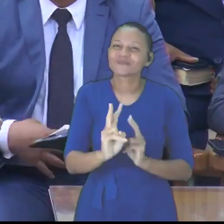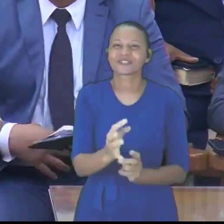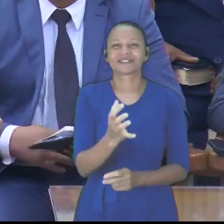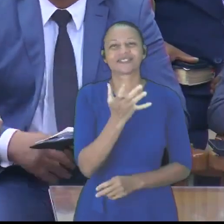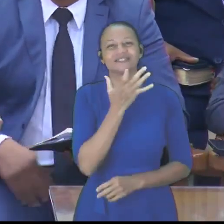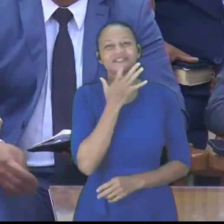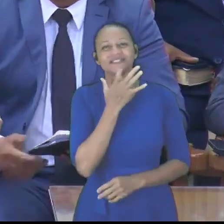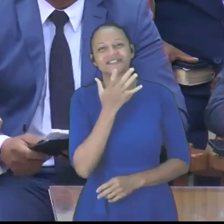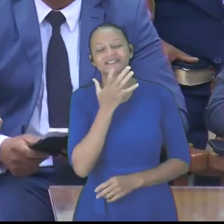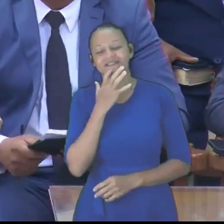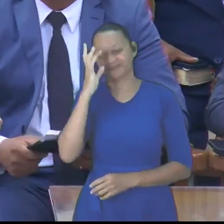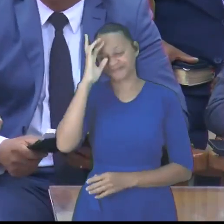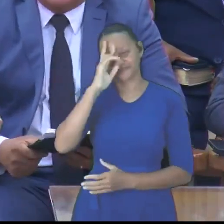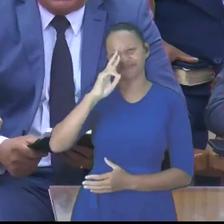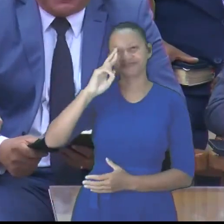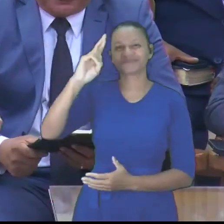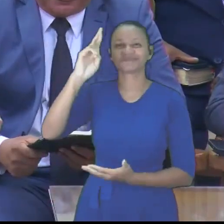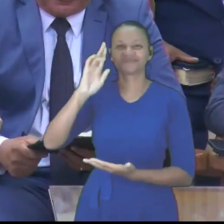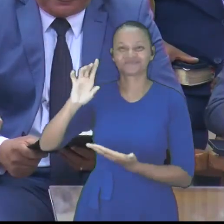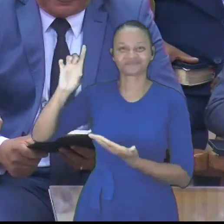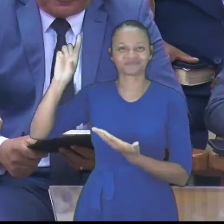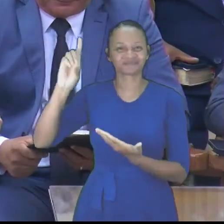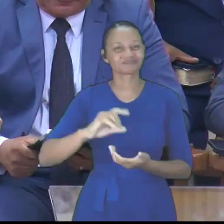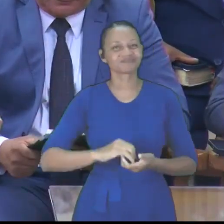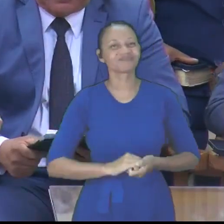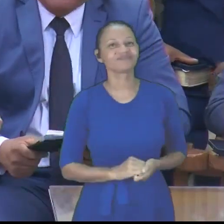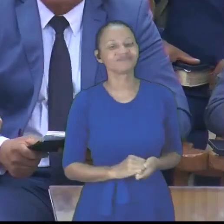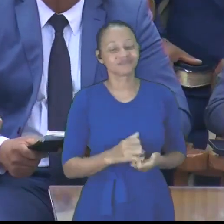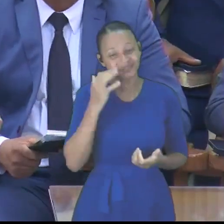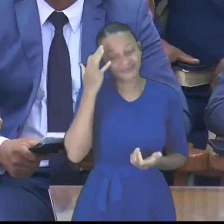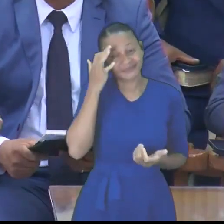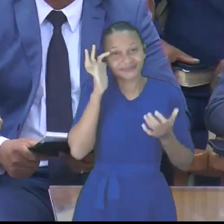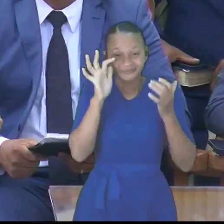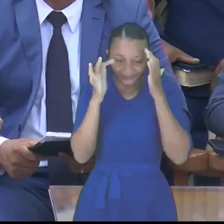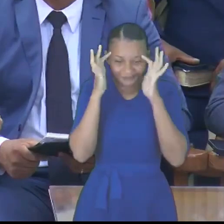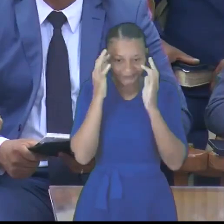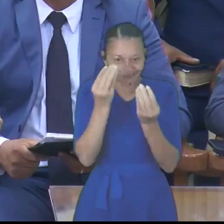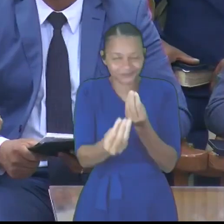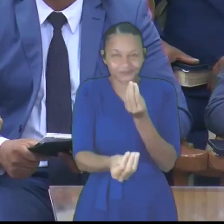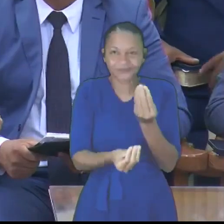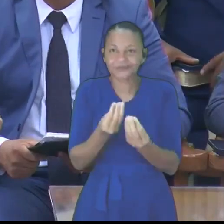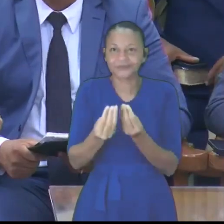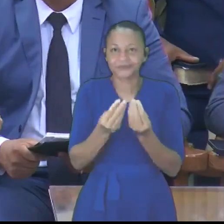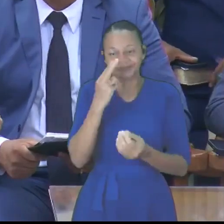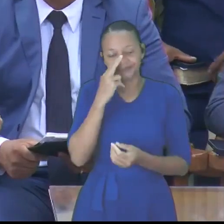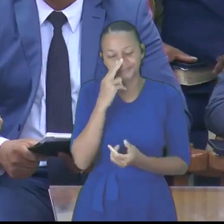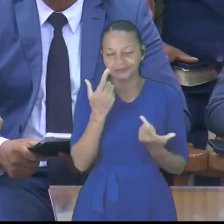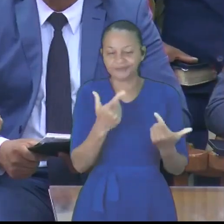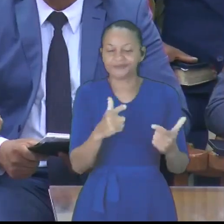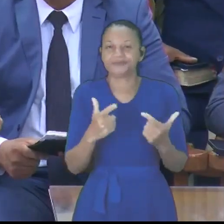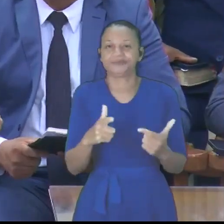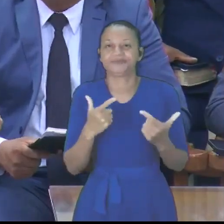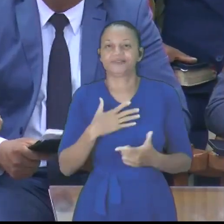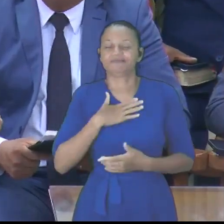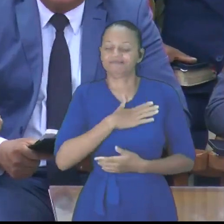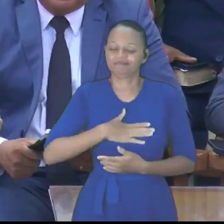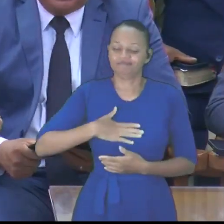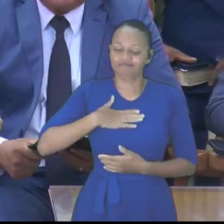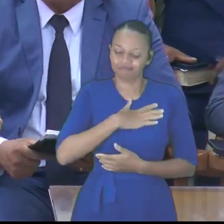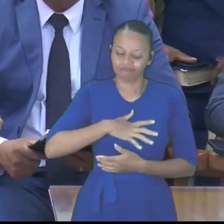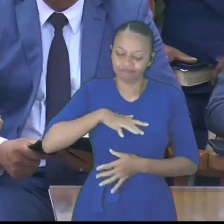conhecer o Senhor. Eu não sei como é que o crente não tem prazer em se aprofundar